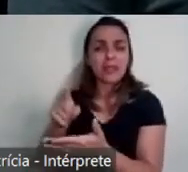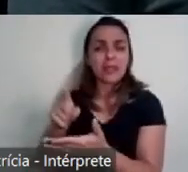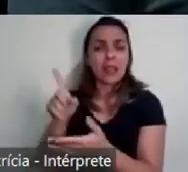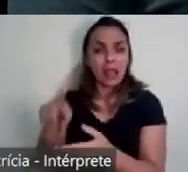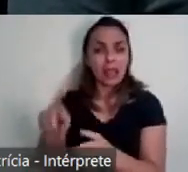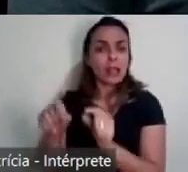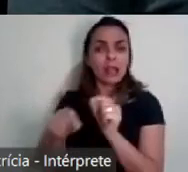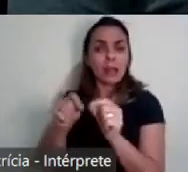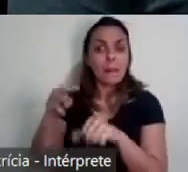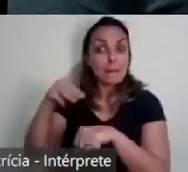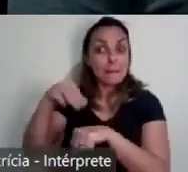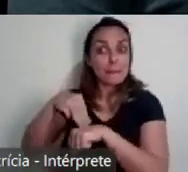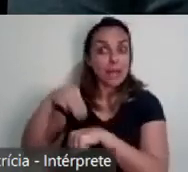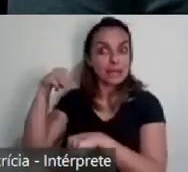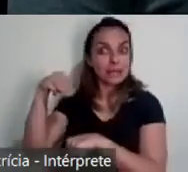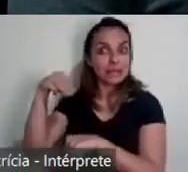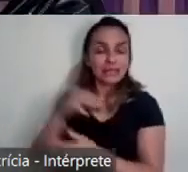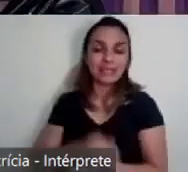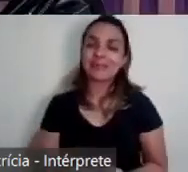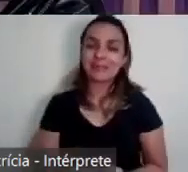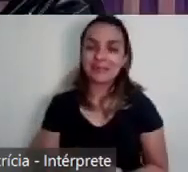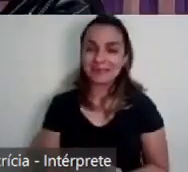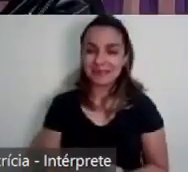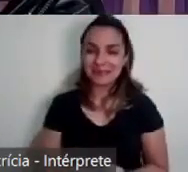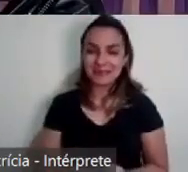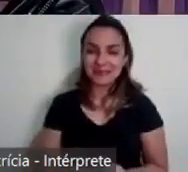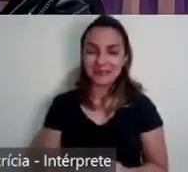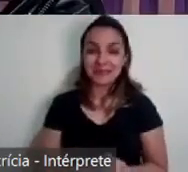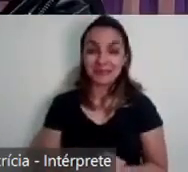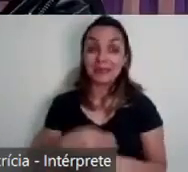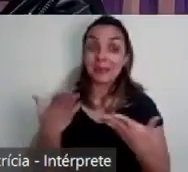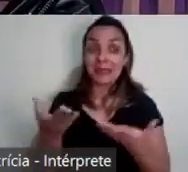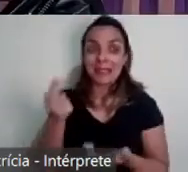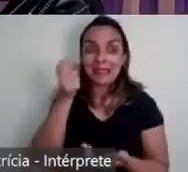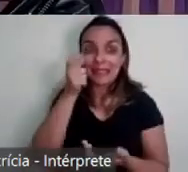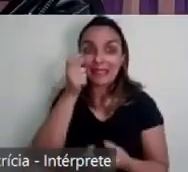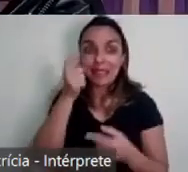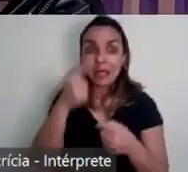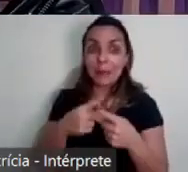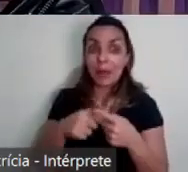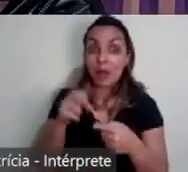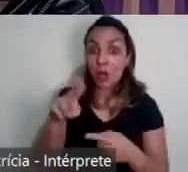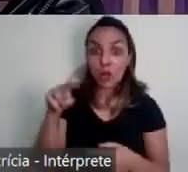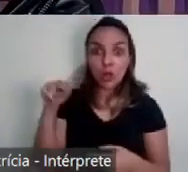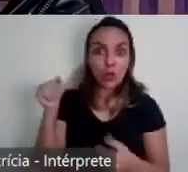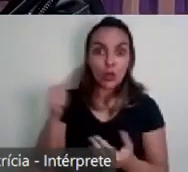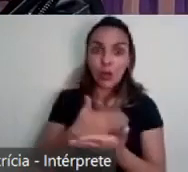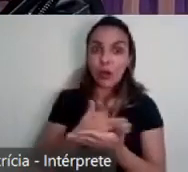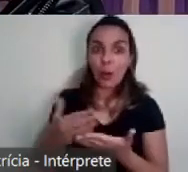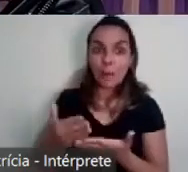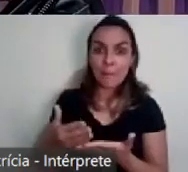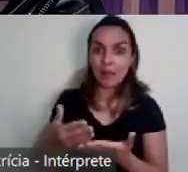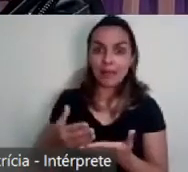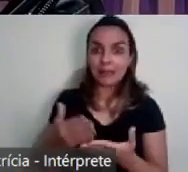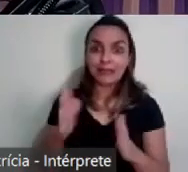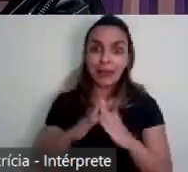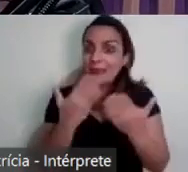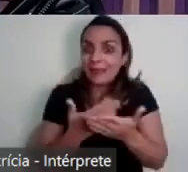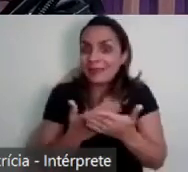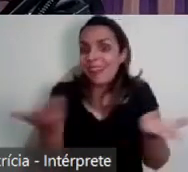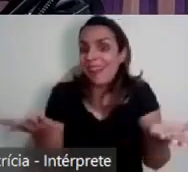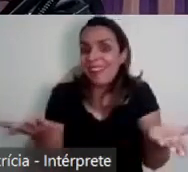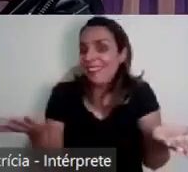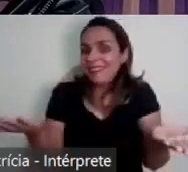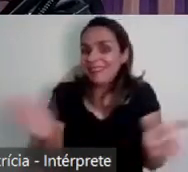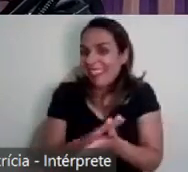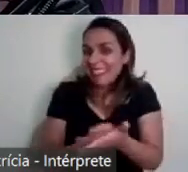considerado hoje mestre bom é até interessante né pois normalmente nunca começa com a minha formação acadêmica né